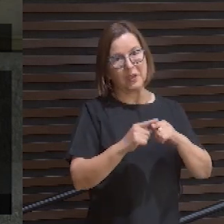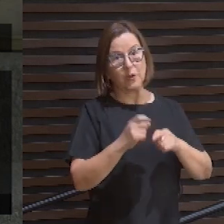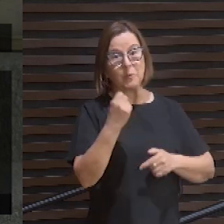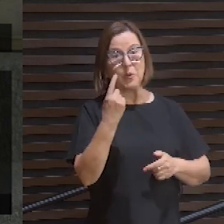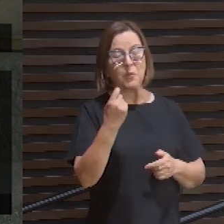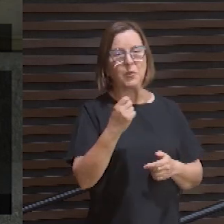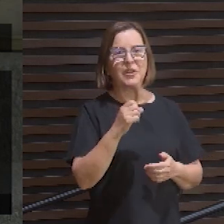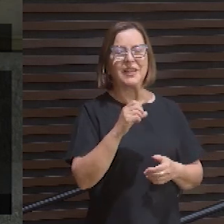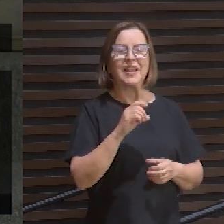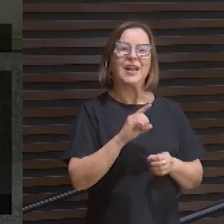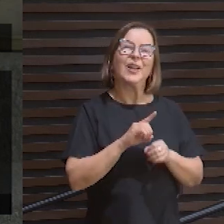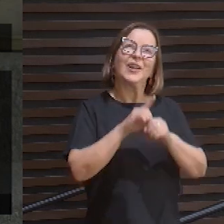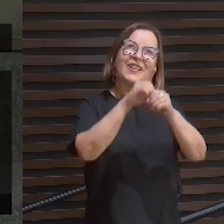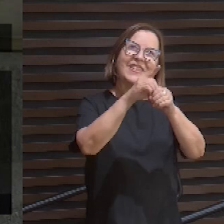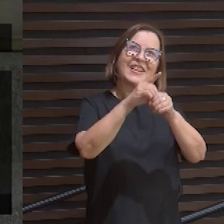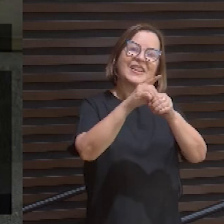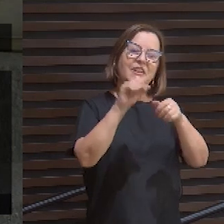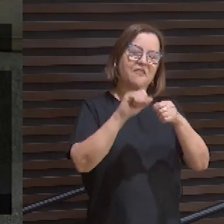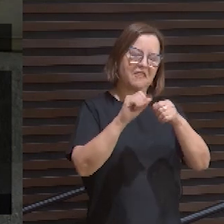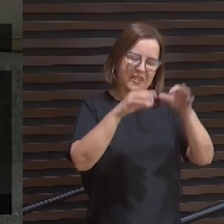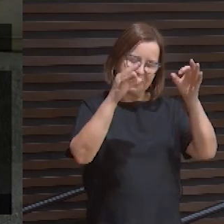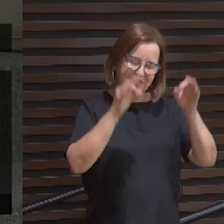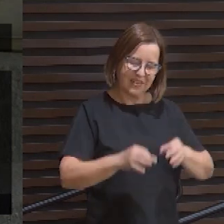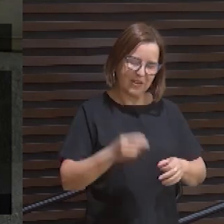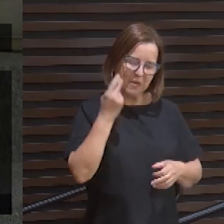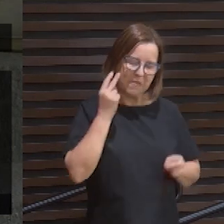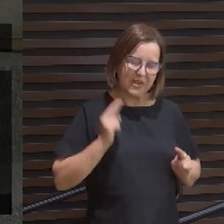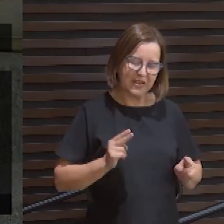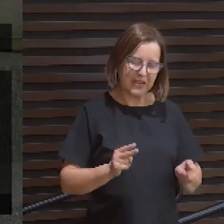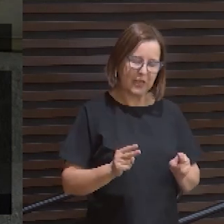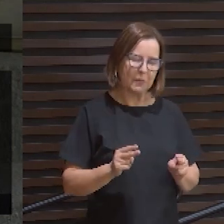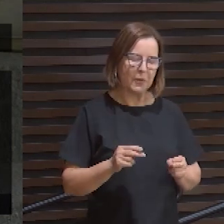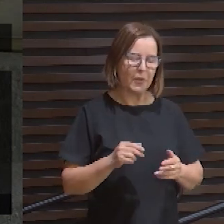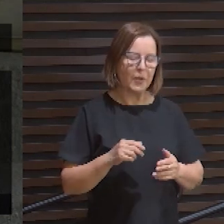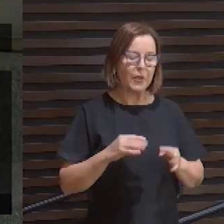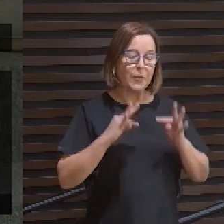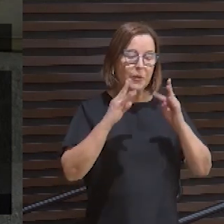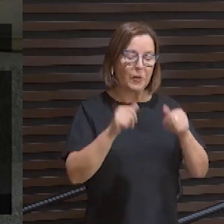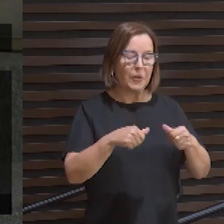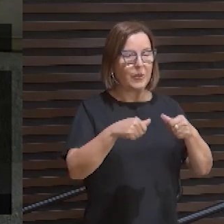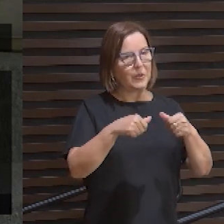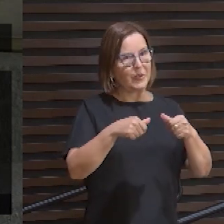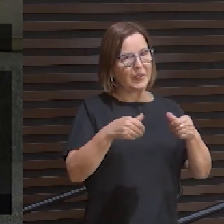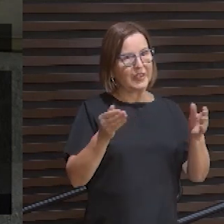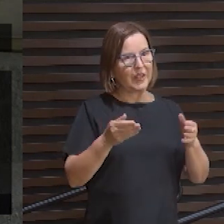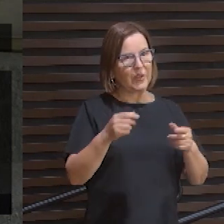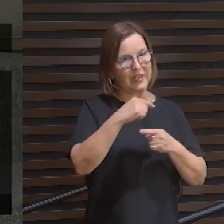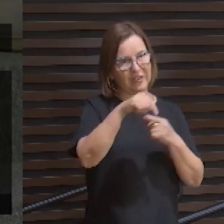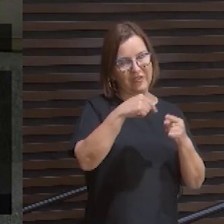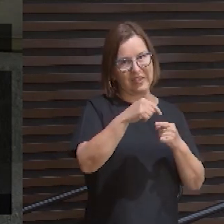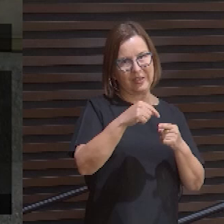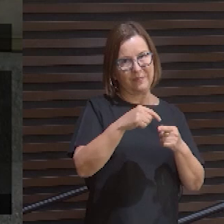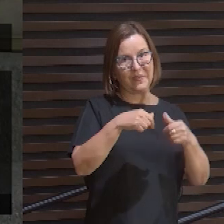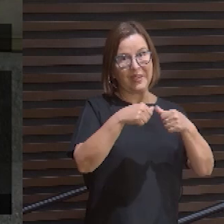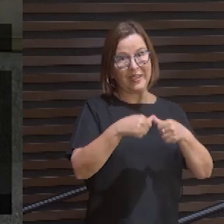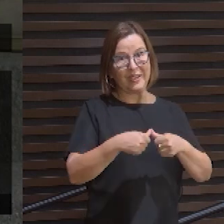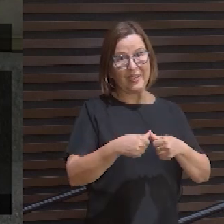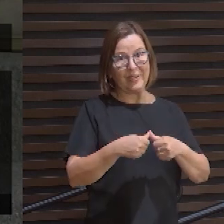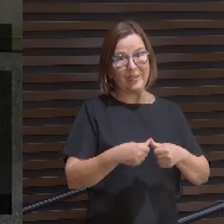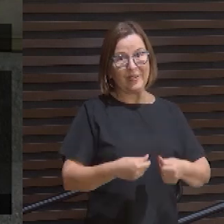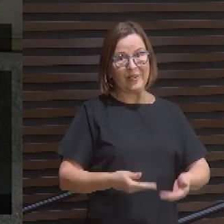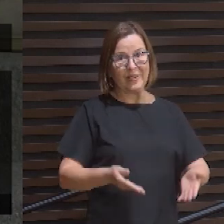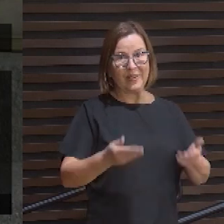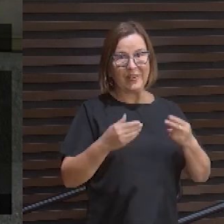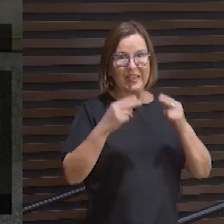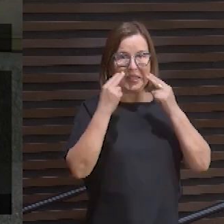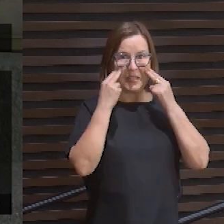oferta, aperfeiçoou para sempre quantos estão sendo santificados. E disto nos dá testemunho